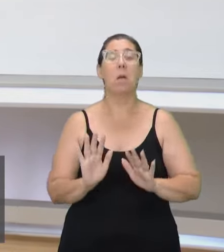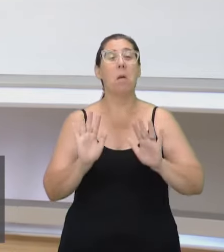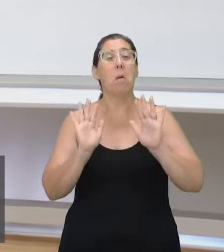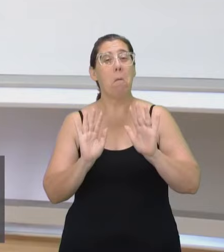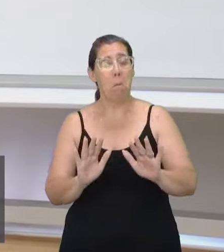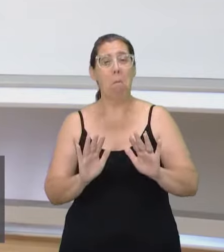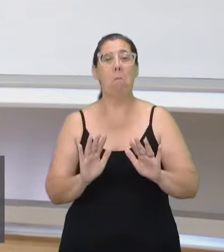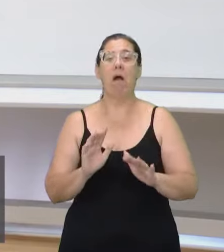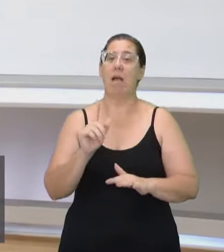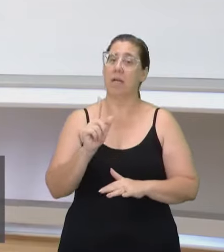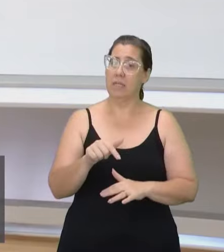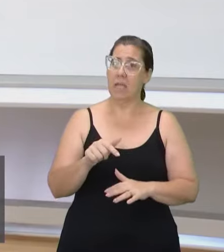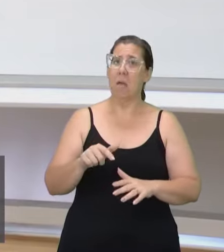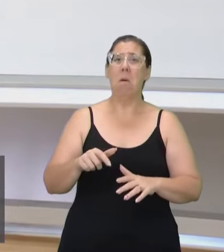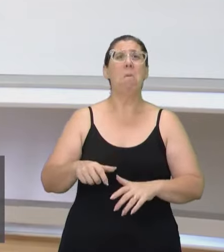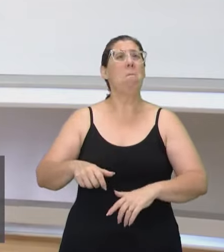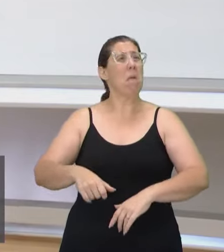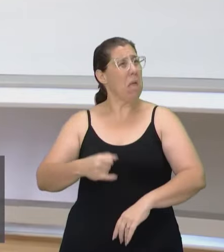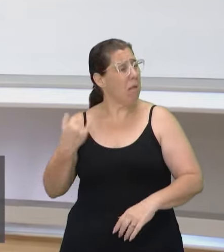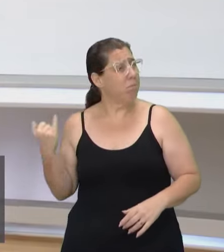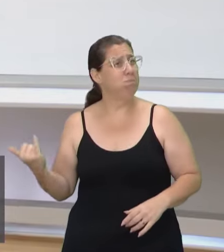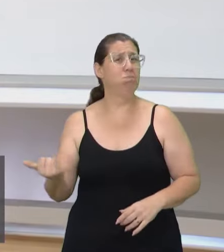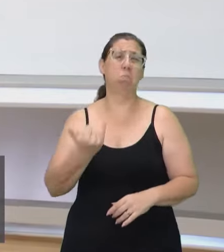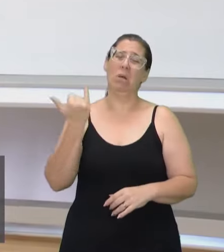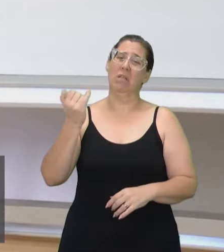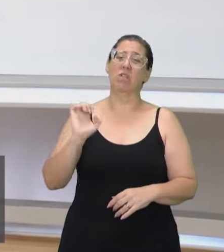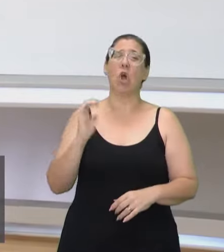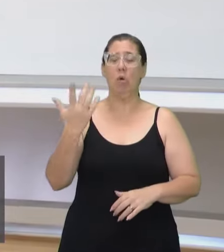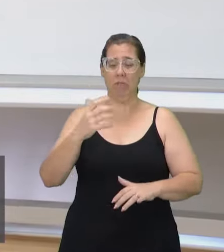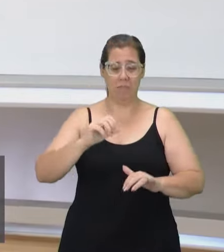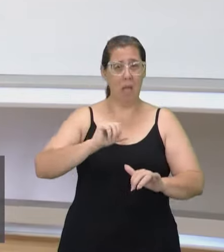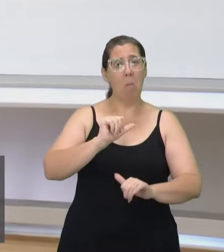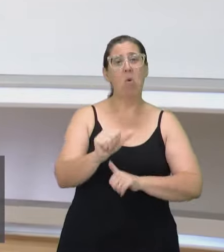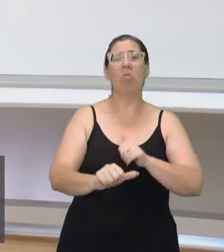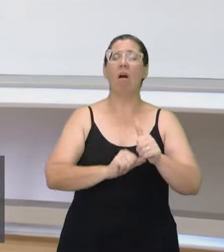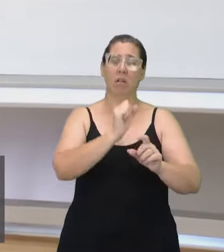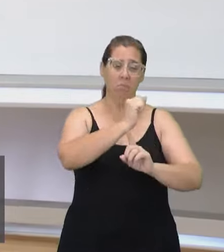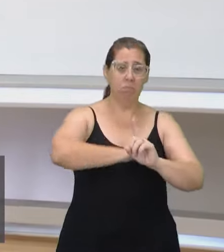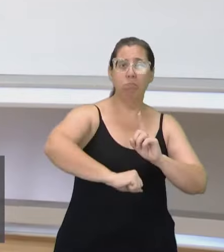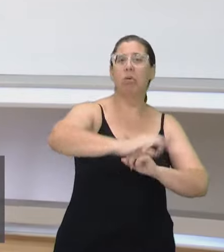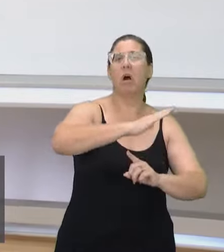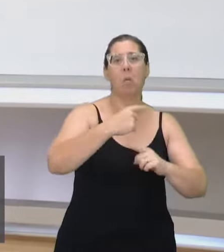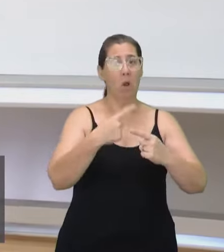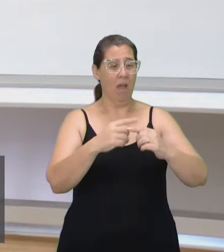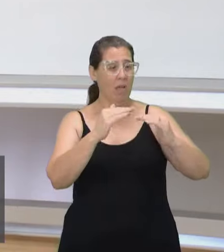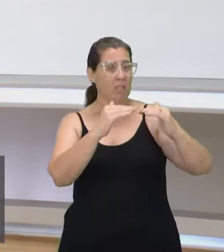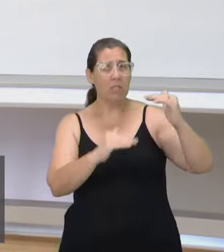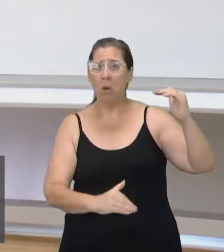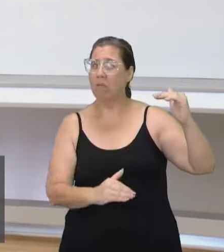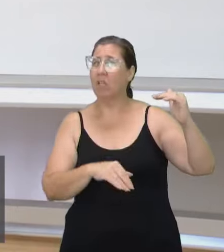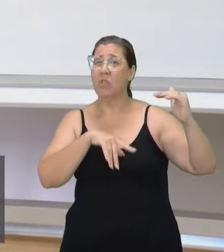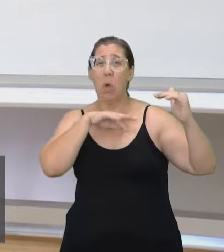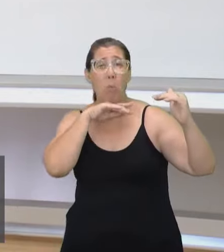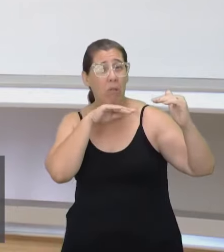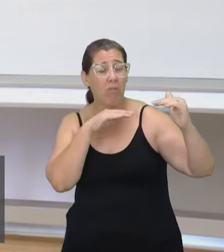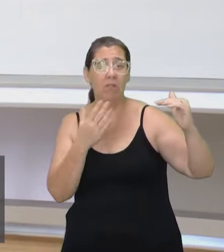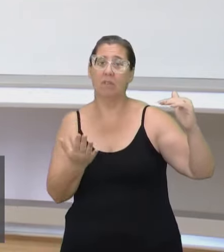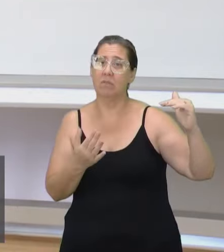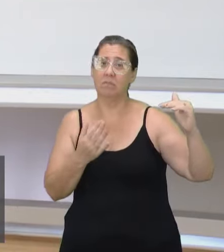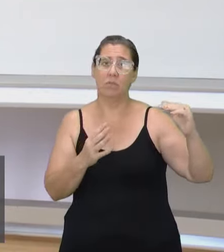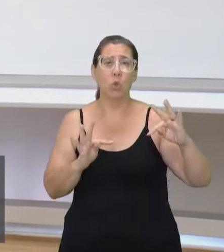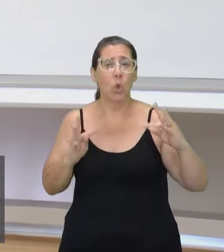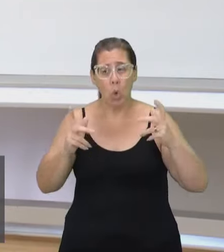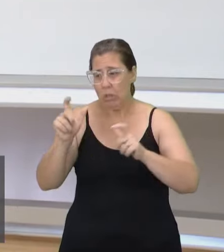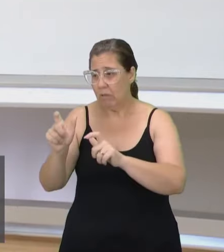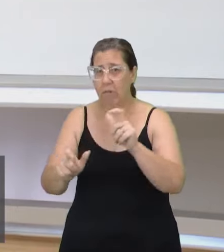é imperativo, é necessário haver uma mudança social, porque a desigualdade não é uma coisa desejável para nenhum lugar, para nenhum